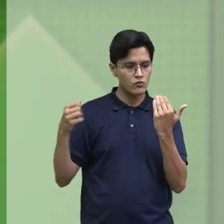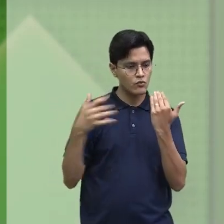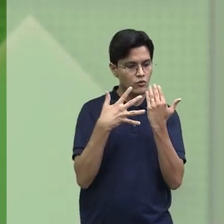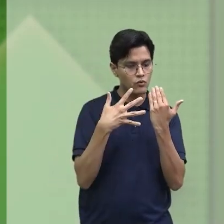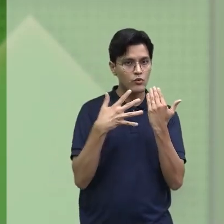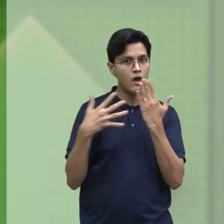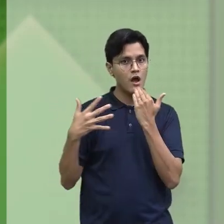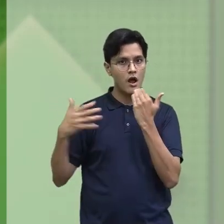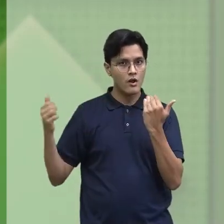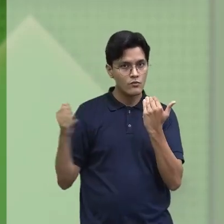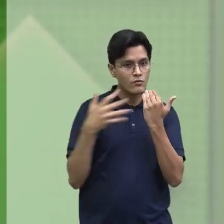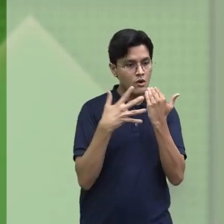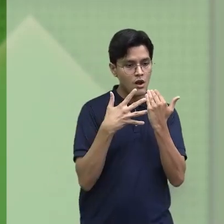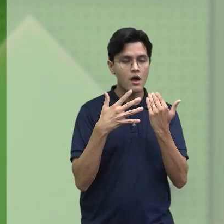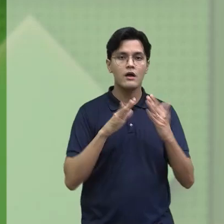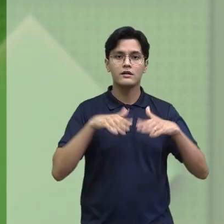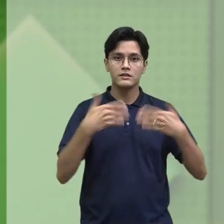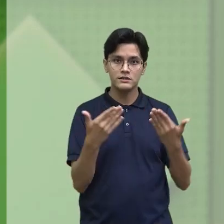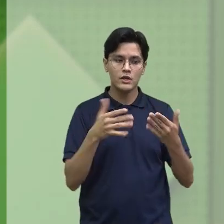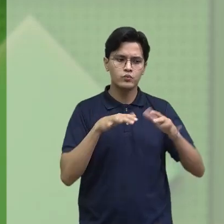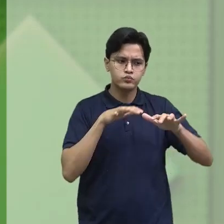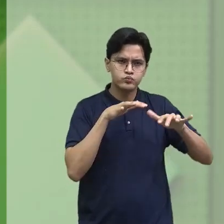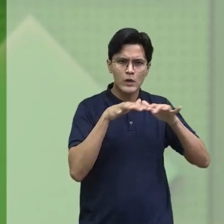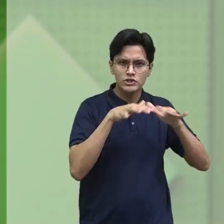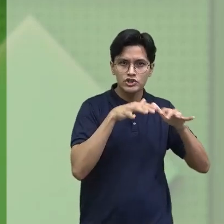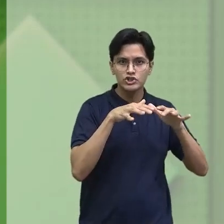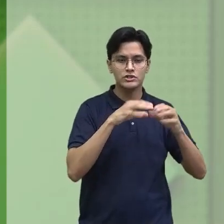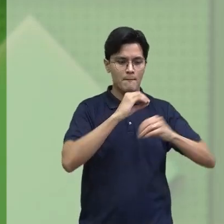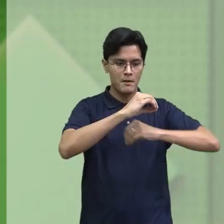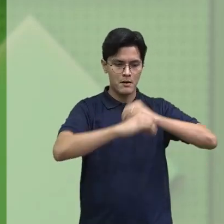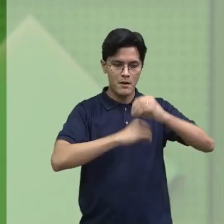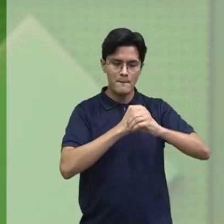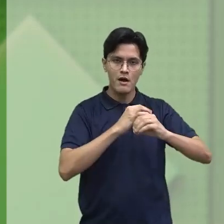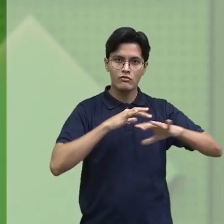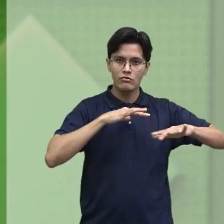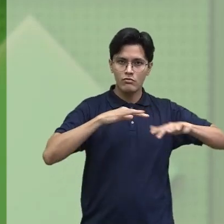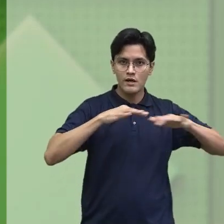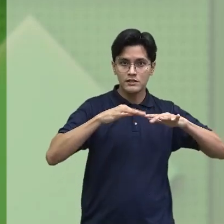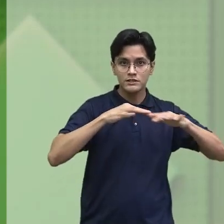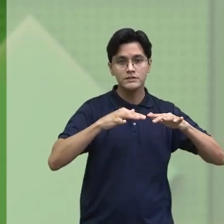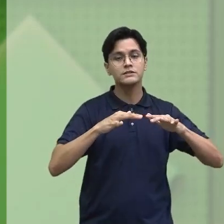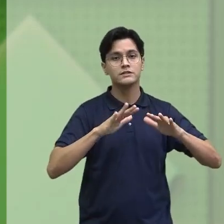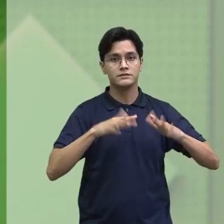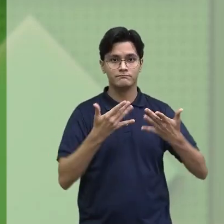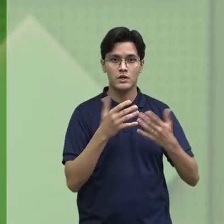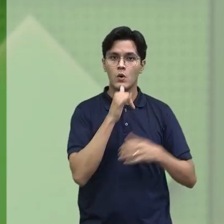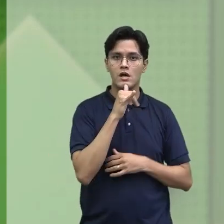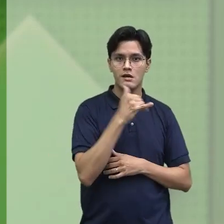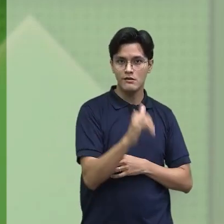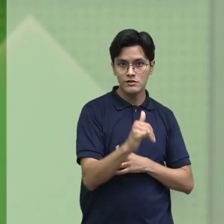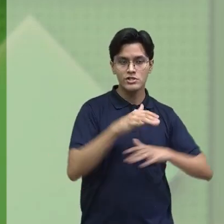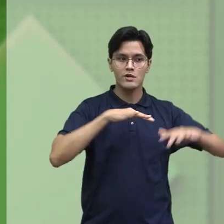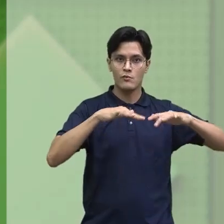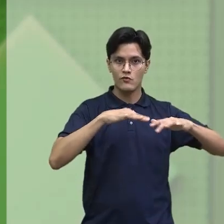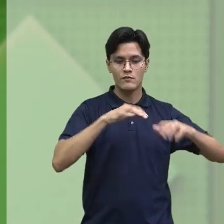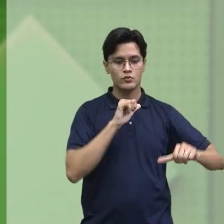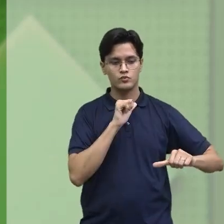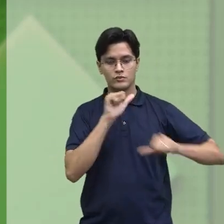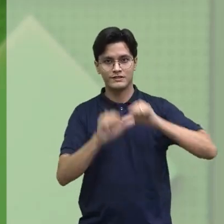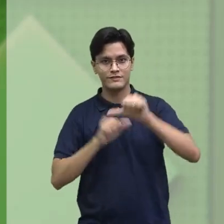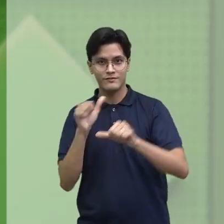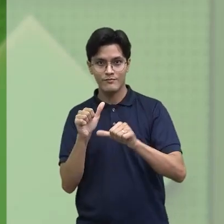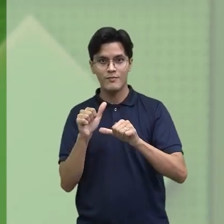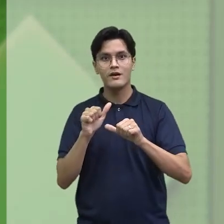ativam, então, o agitamento dessas partículas, que vai transformar essa energia cinética, né, de movimento, em